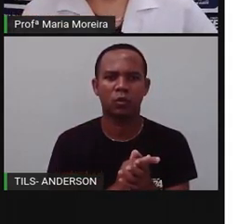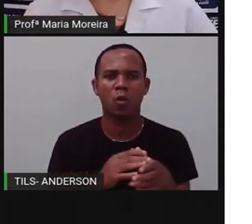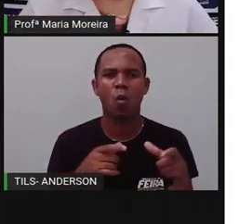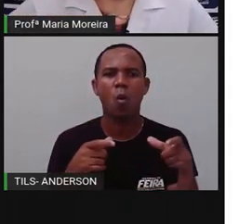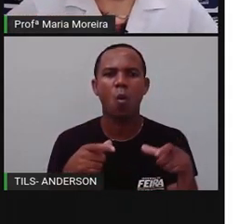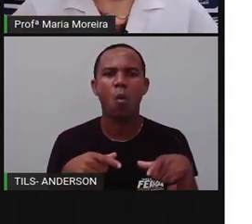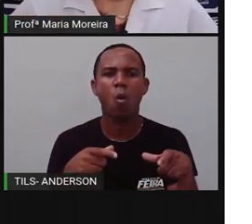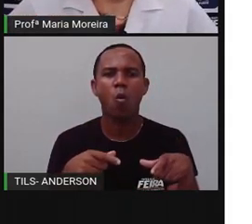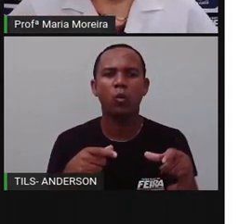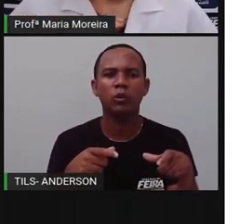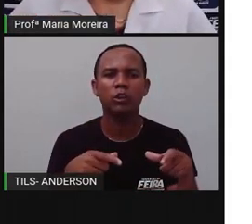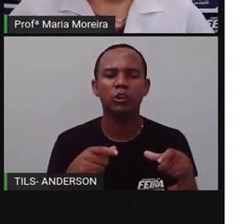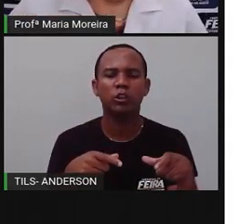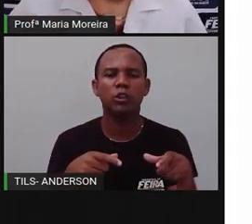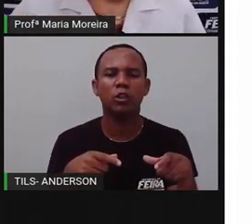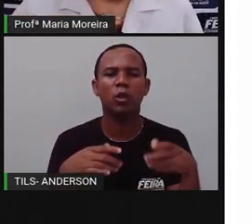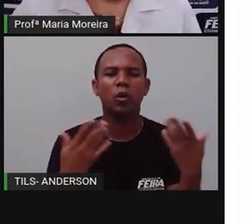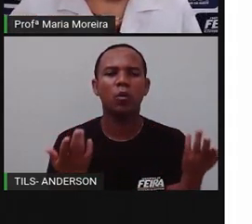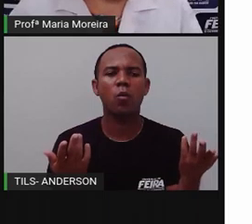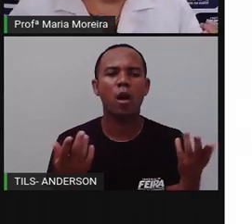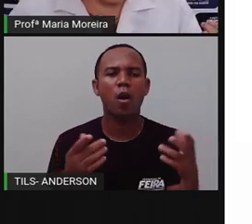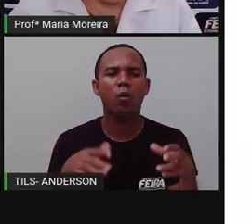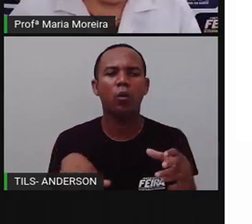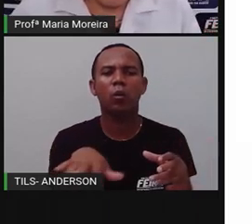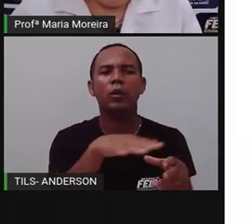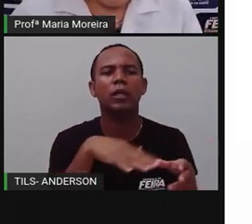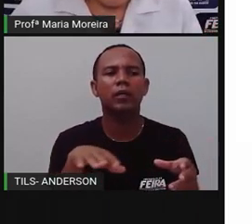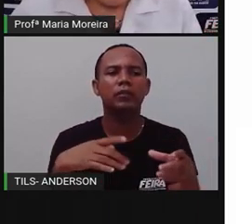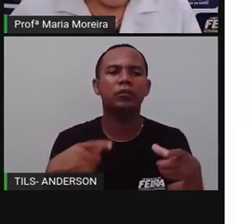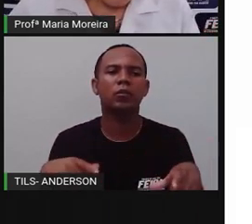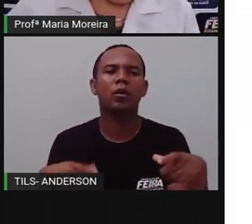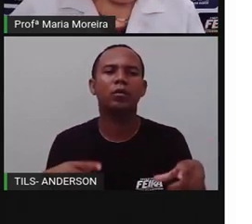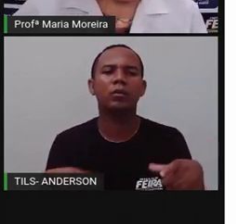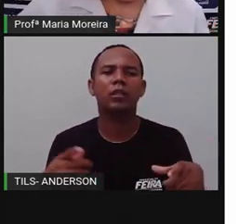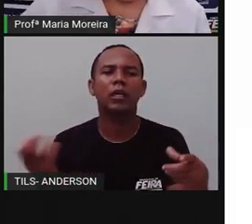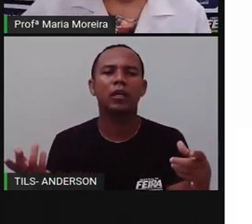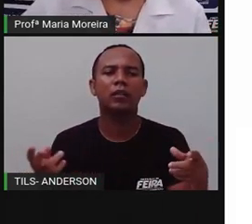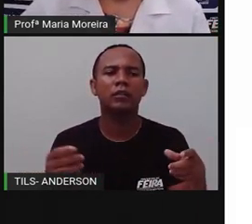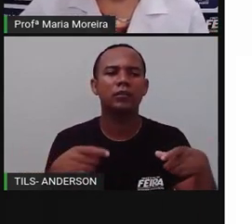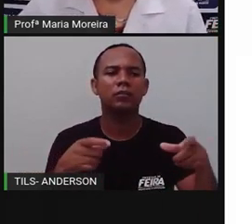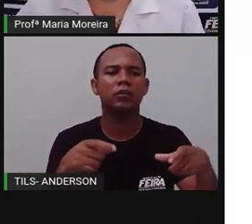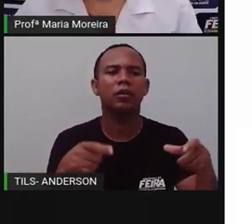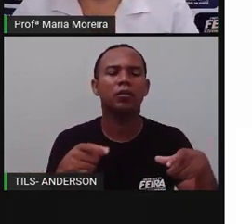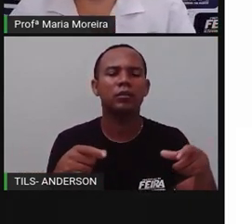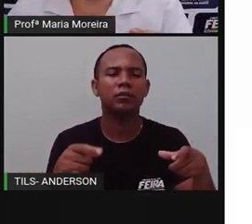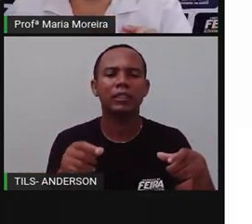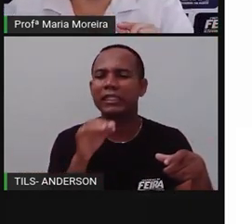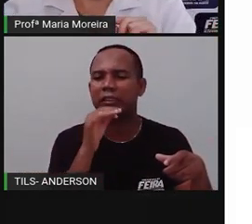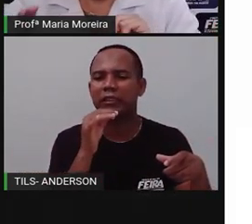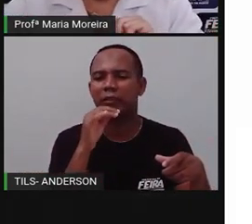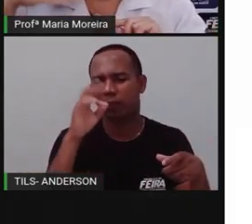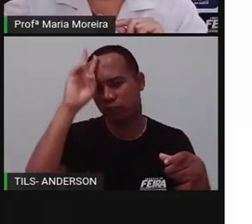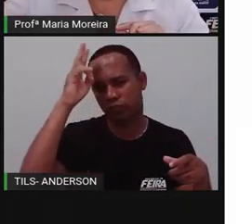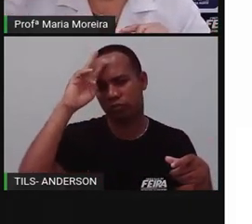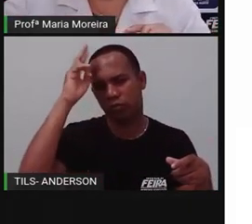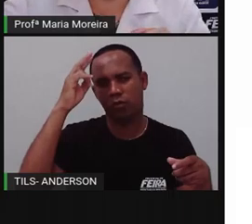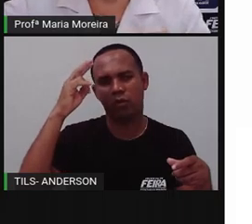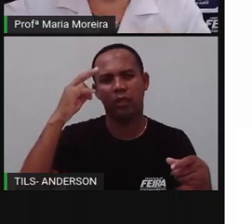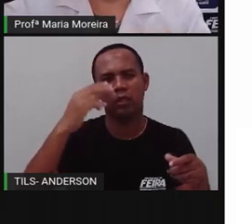os fatos narrados, né? Foi uma narrativa. Por que que é uma narrativa? Uma narrativa é o quê?